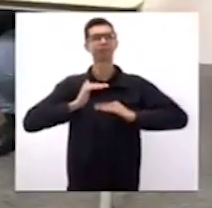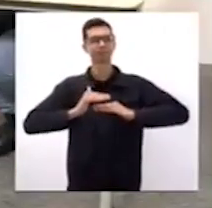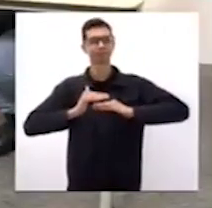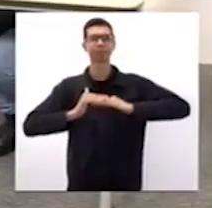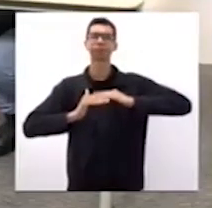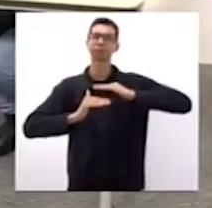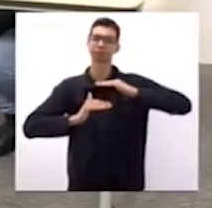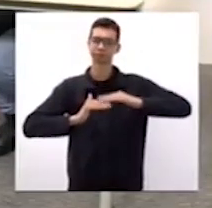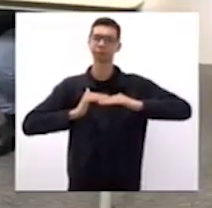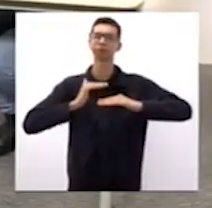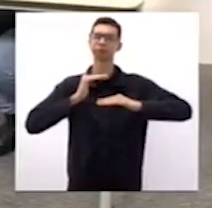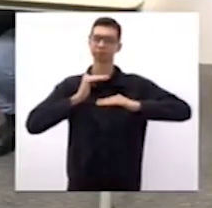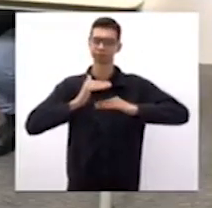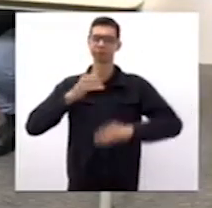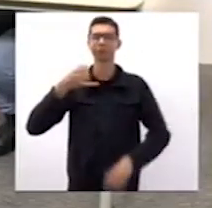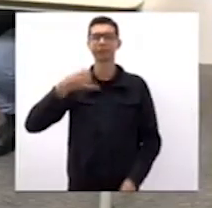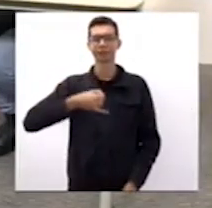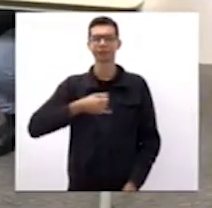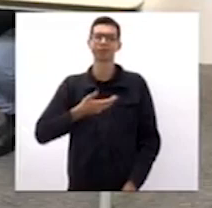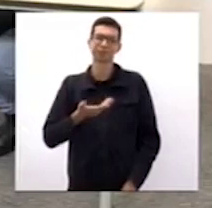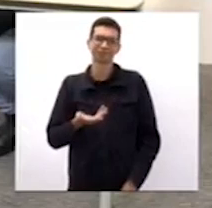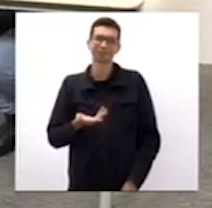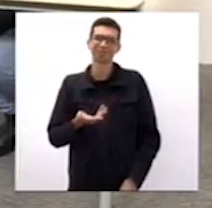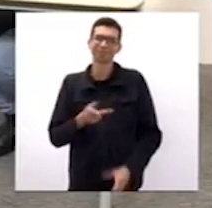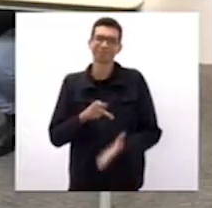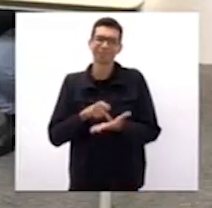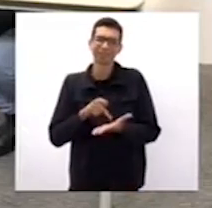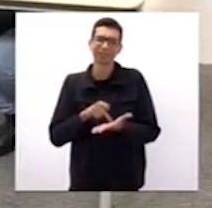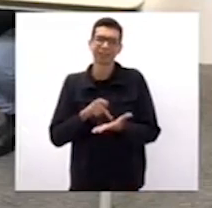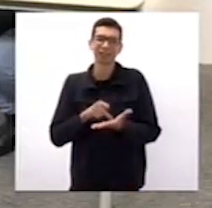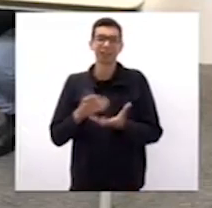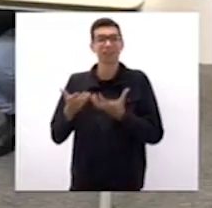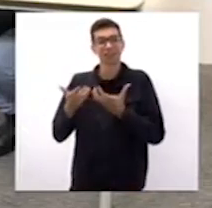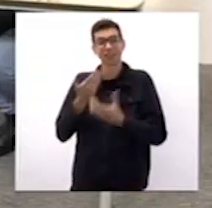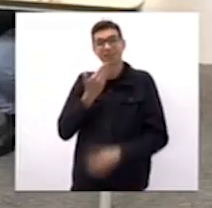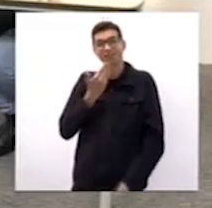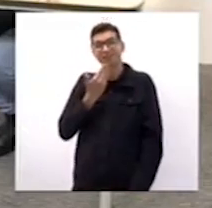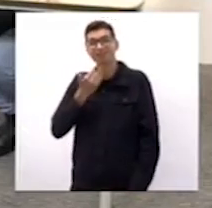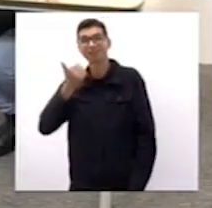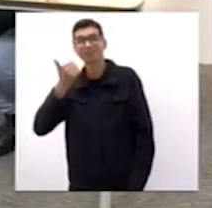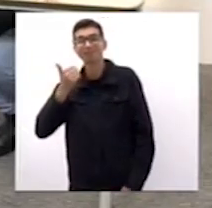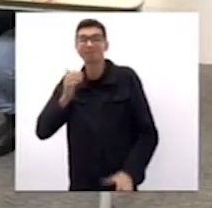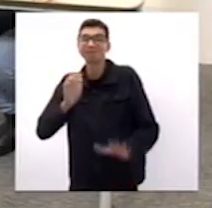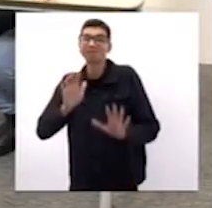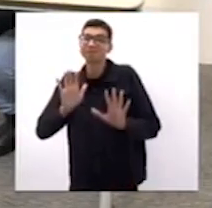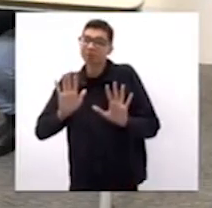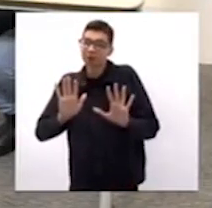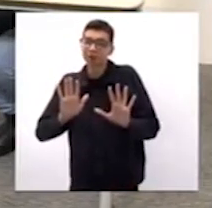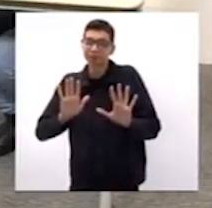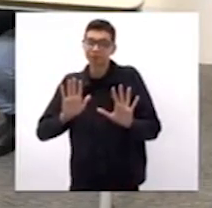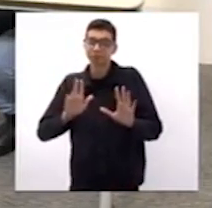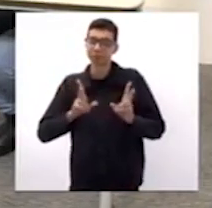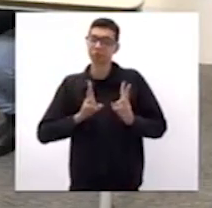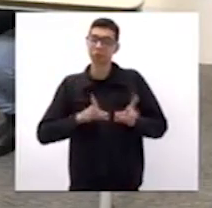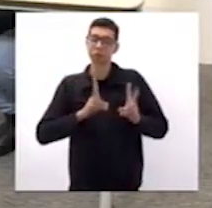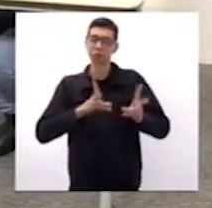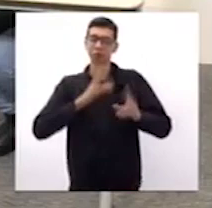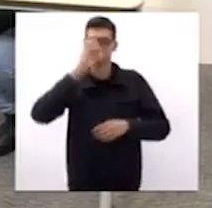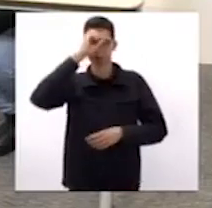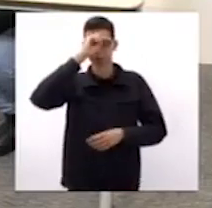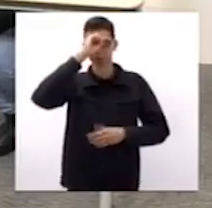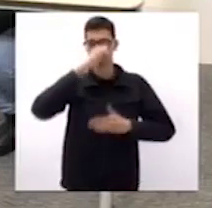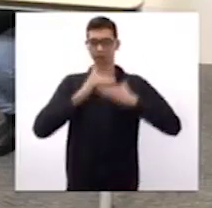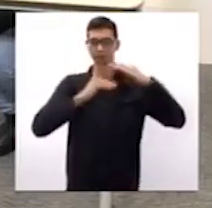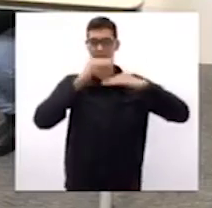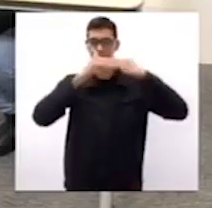talvez não da forma que a gente gostaria, né, mas ela está acontecendo. A gente tem que entender que esse